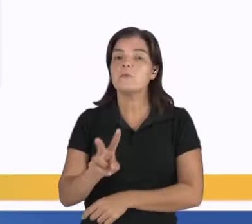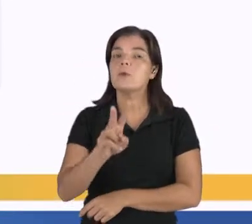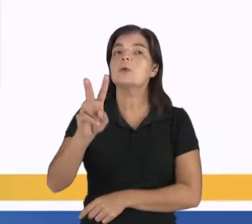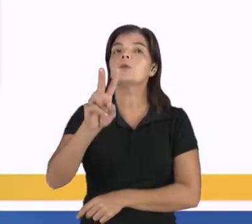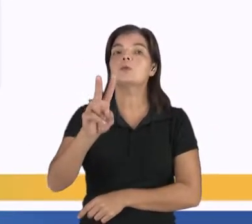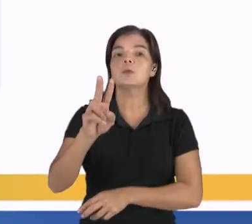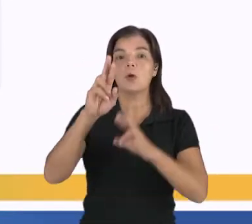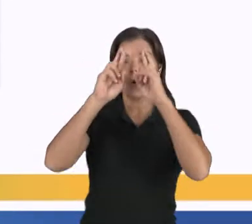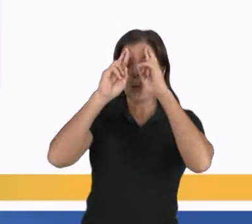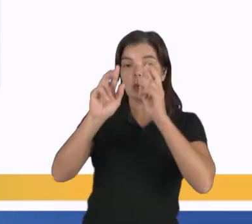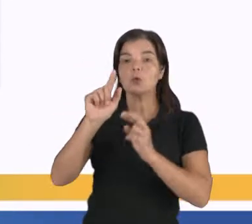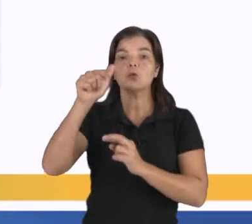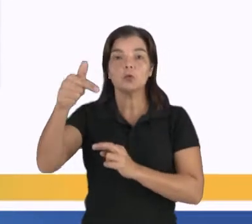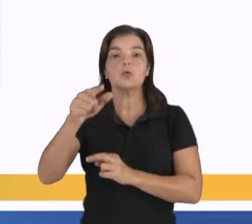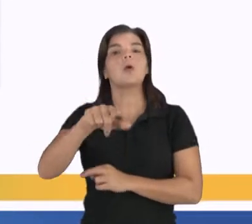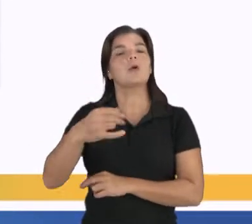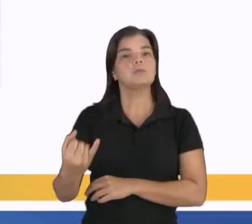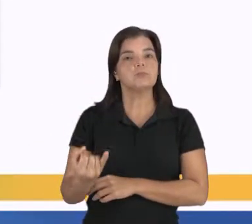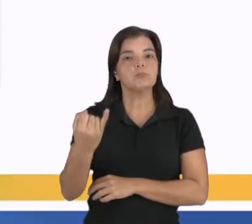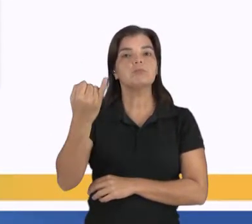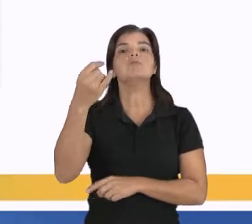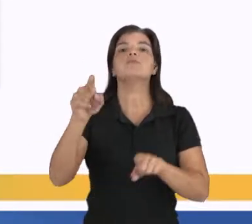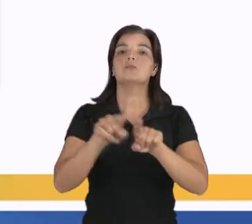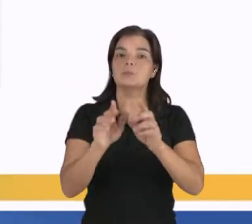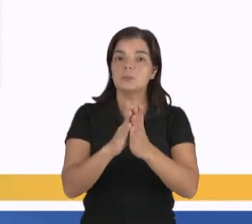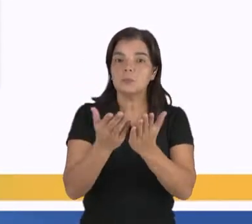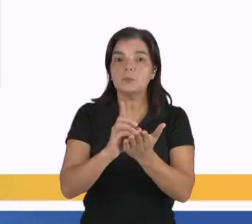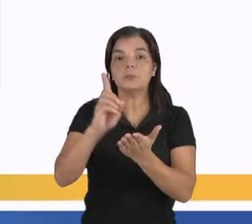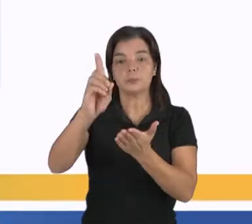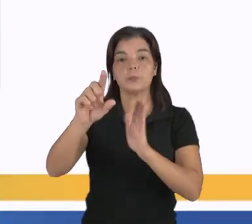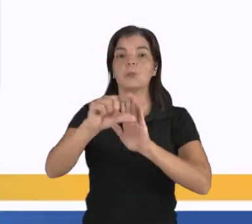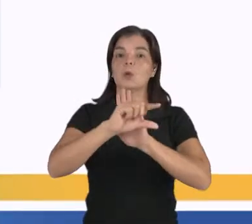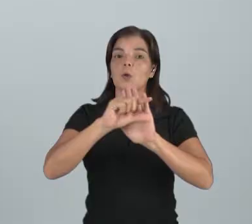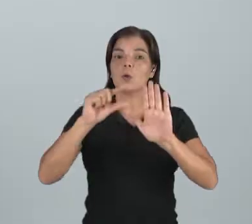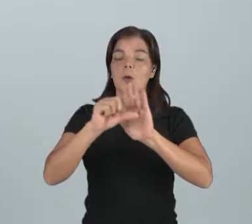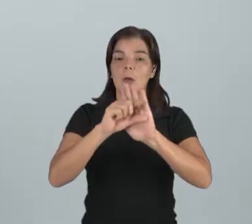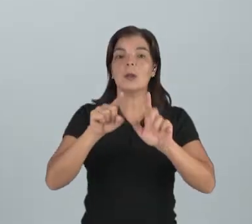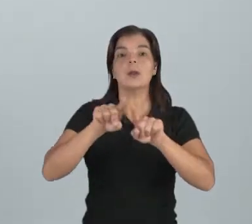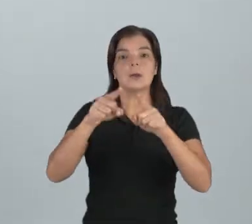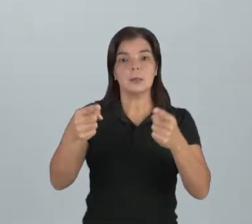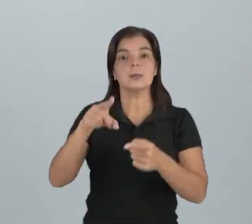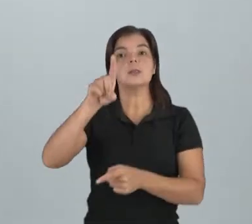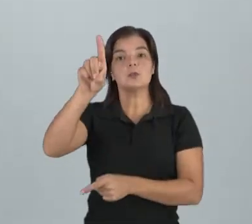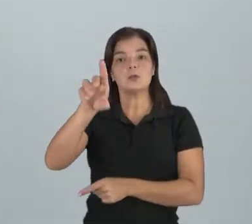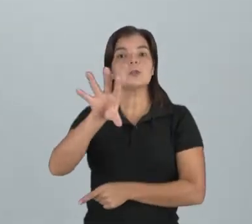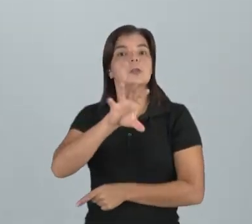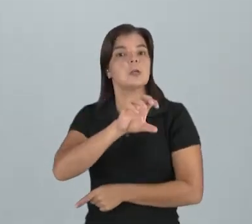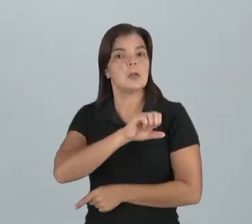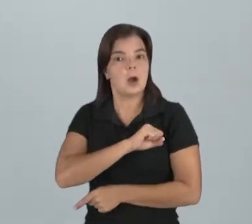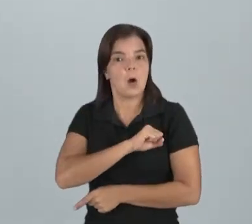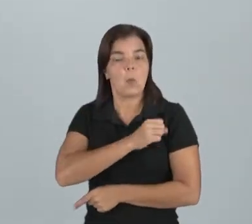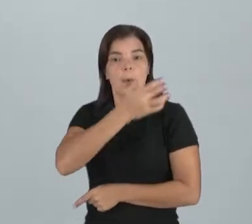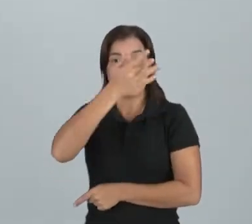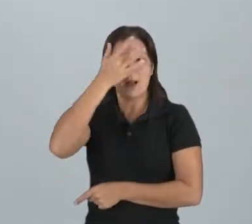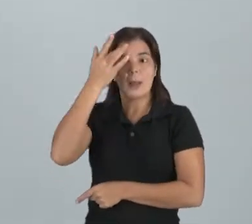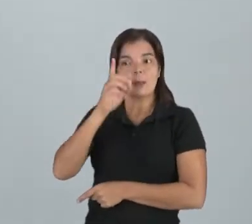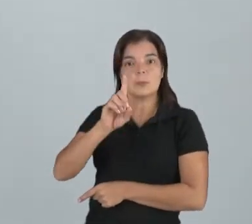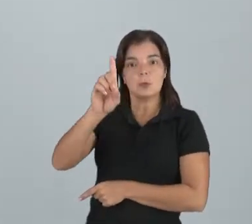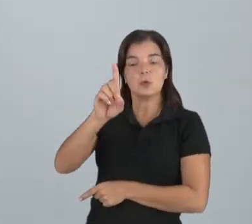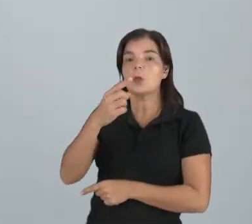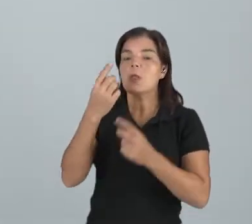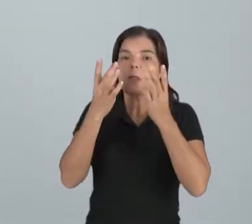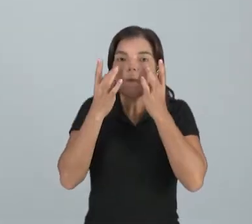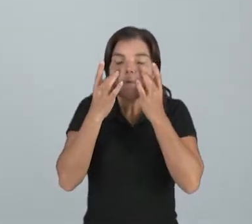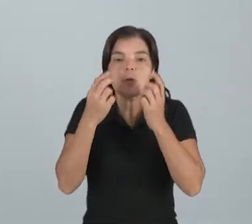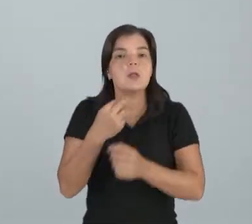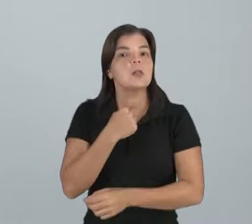O respeito ao outro é uma prioridade. Inclusive, na Bíblia tem um versículo que diz: aquele que diz que ama a Deus a quem não vê, não